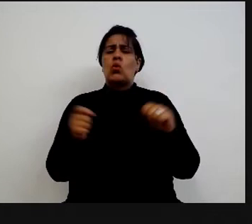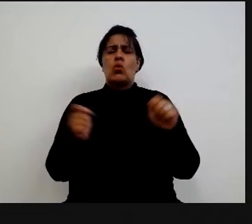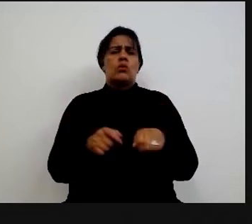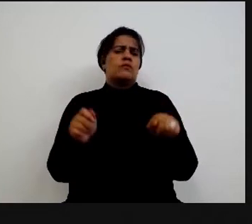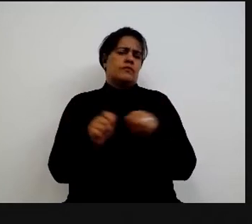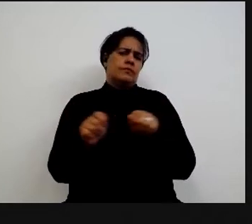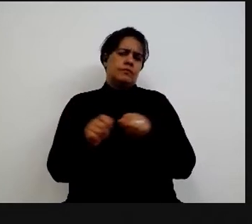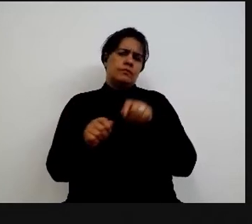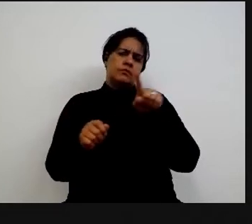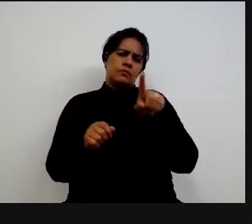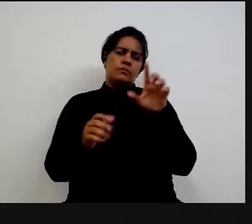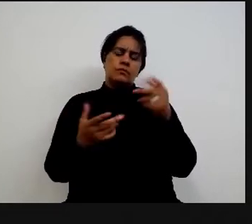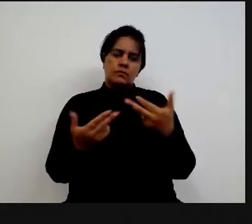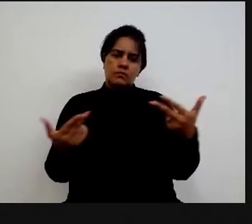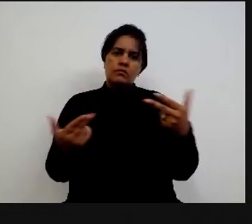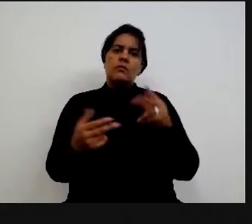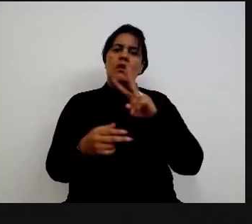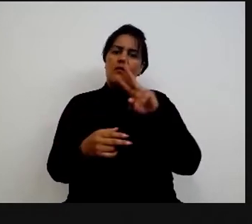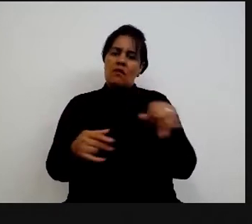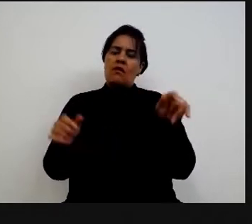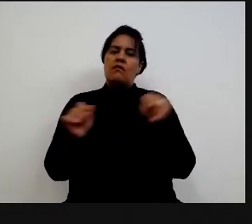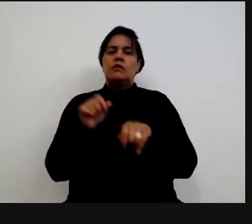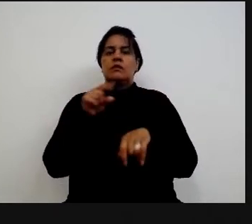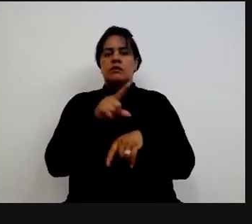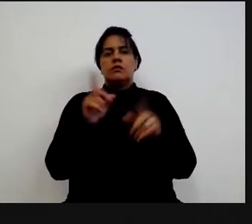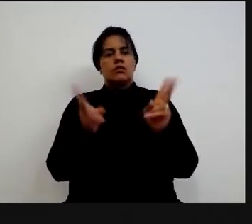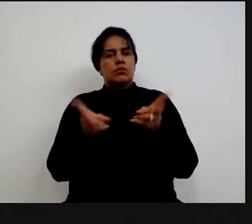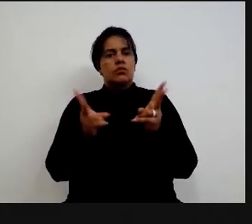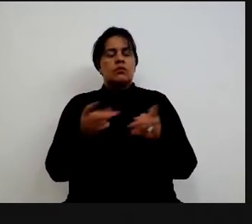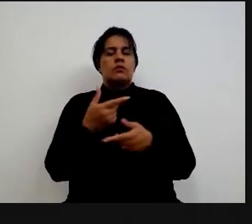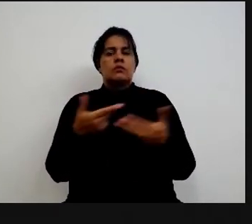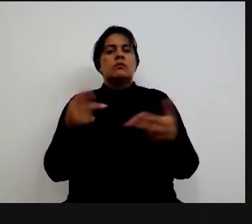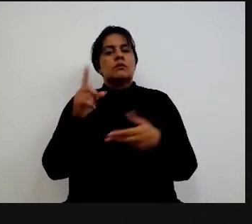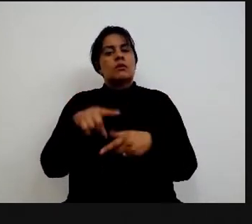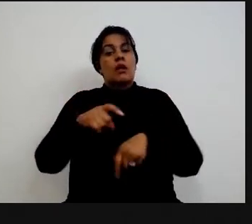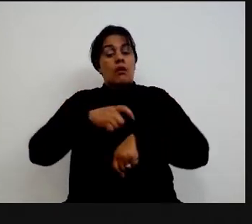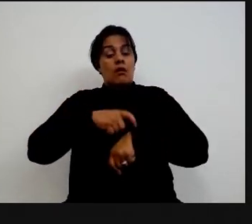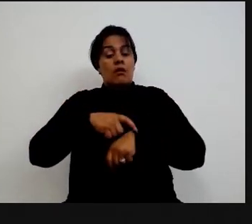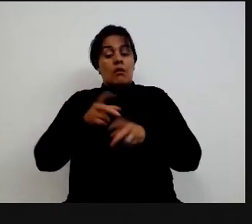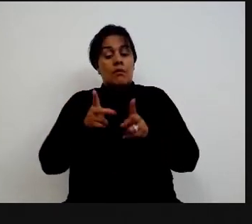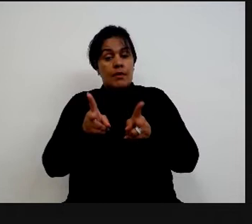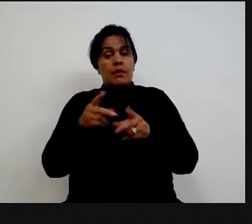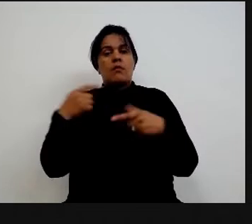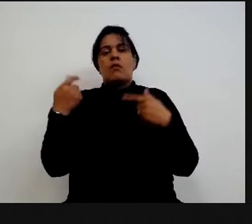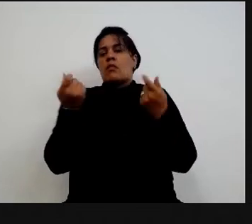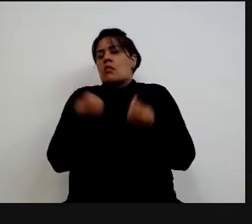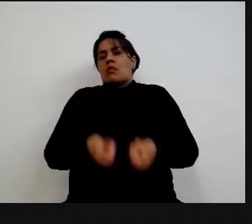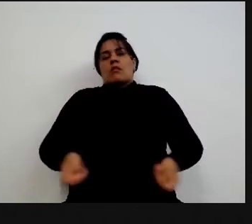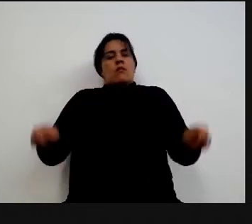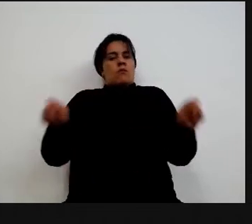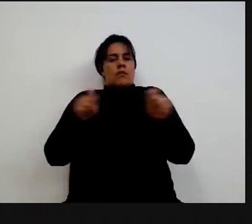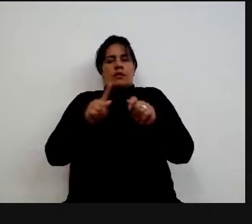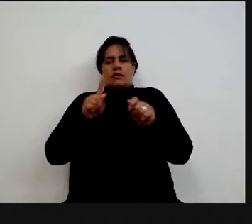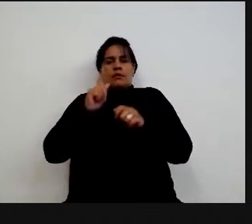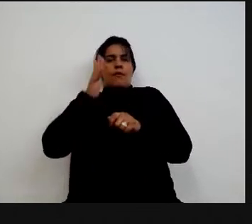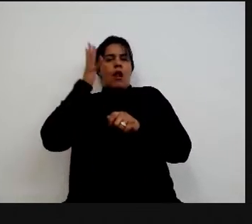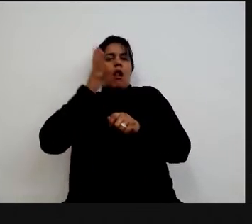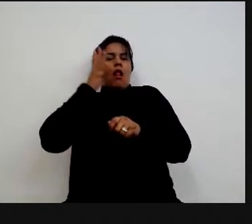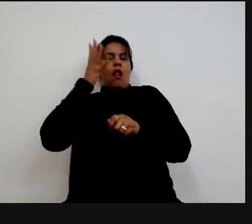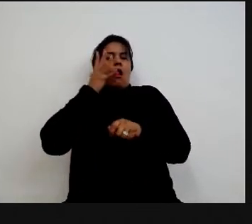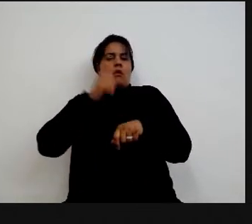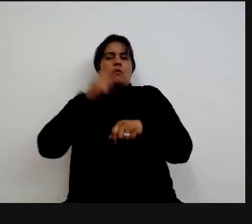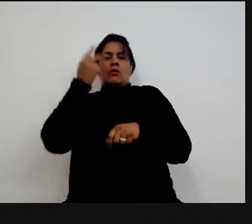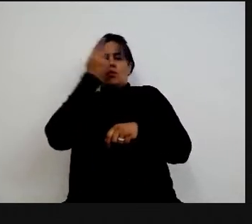né? E aí deixar ele rico ali de uma determinada forma, de que nesse momento eu não preciso de uma palestra de 2 horas. Eu